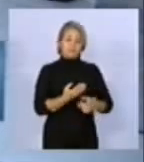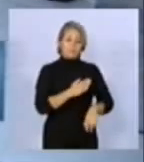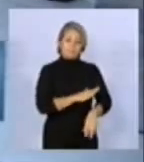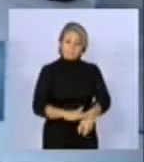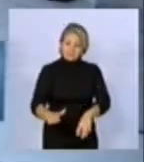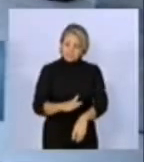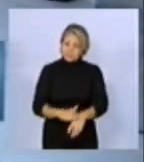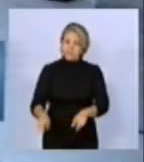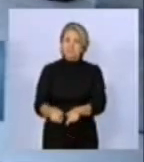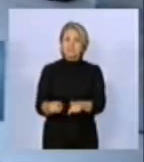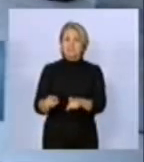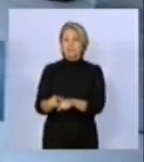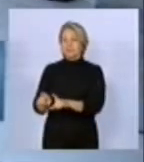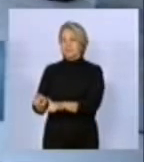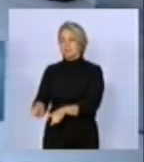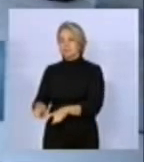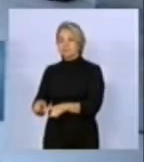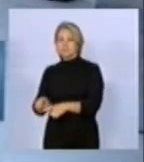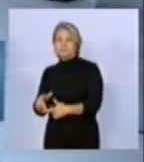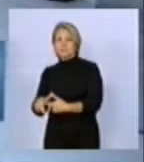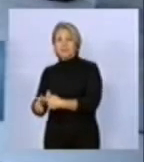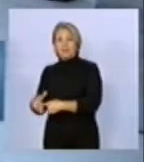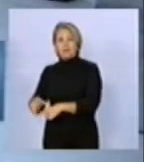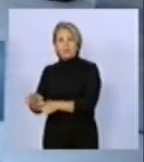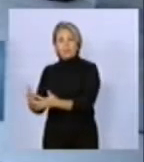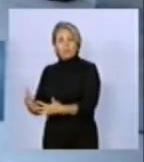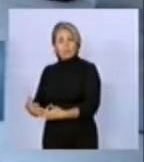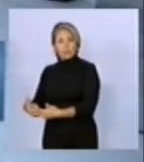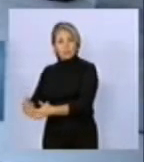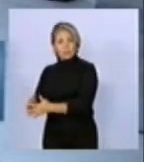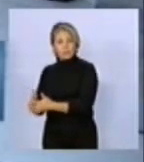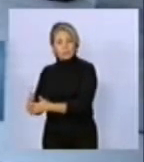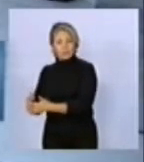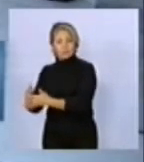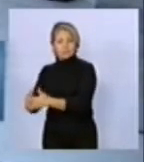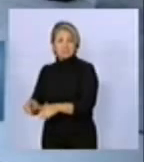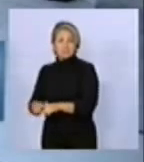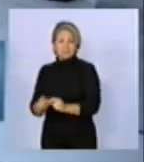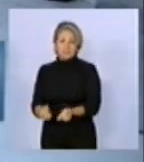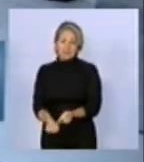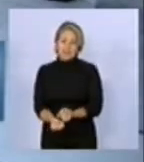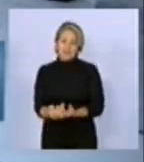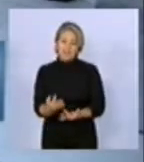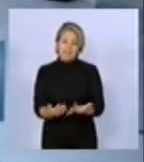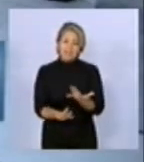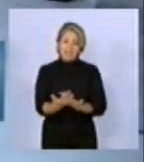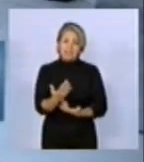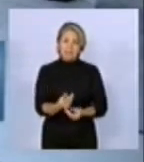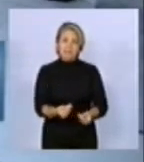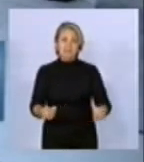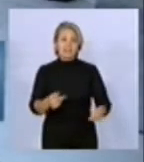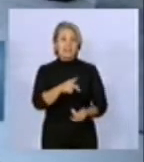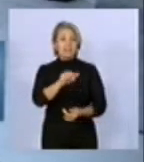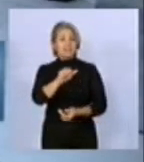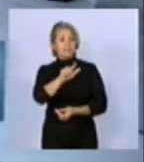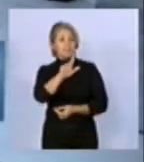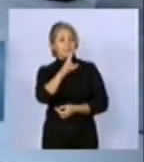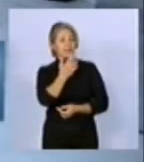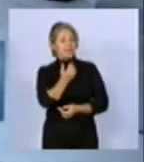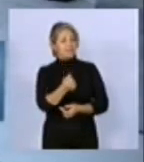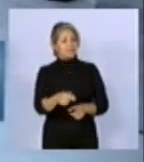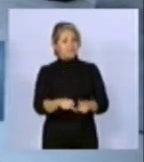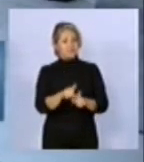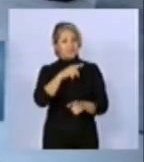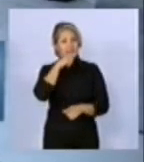é preciso destacar que a impossibilidade da queima da Palha da cana irá invariavelmente provocar uma demissão em massa